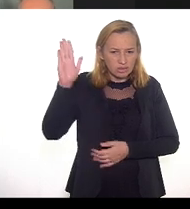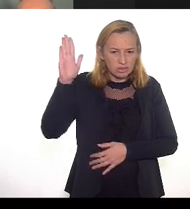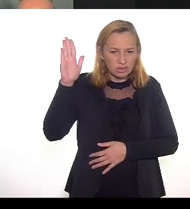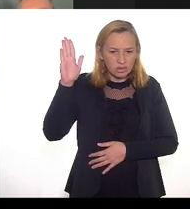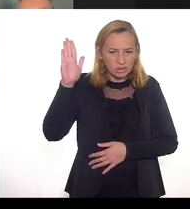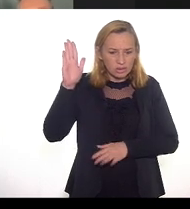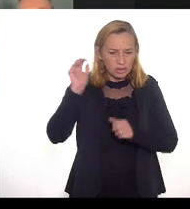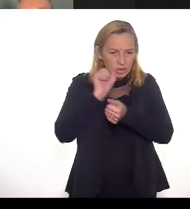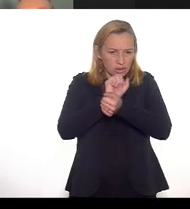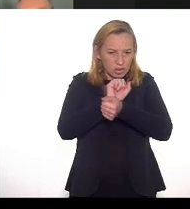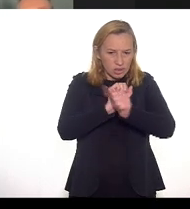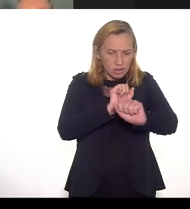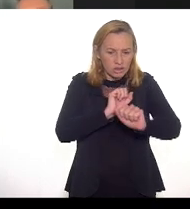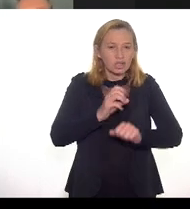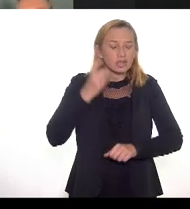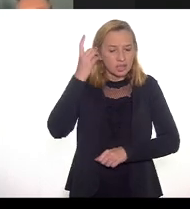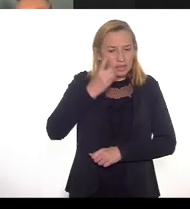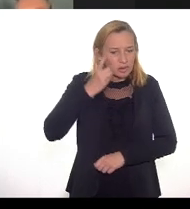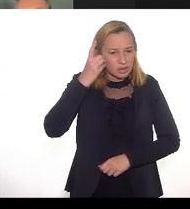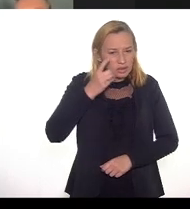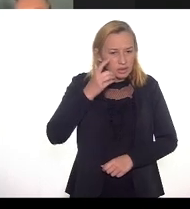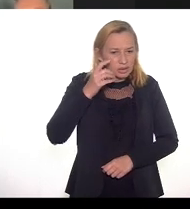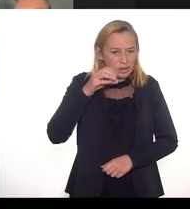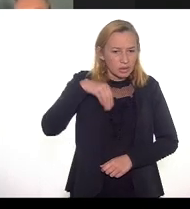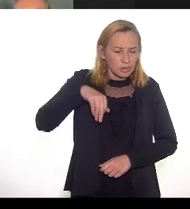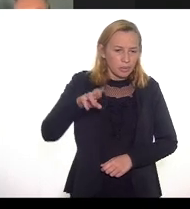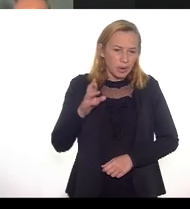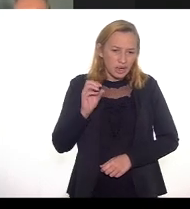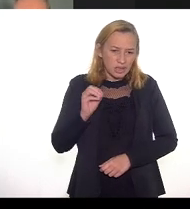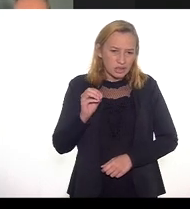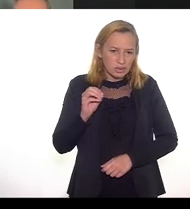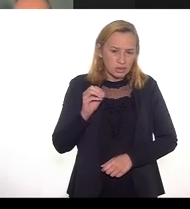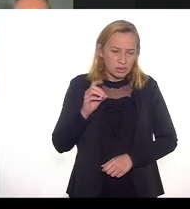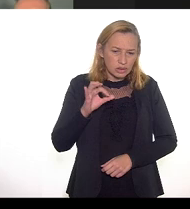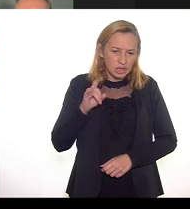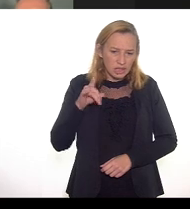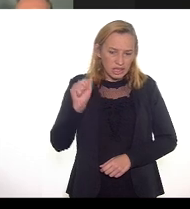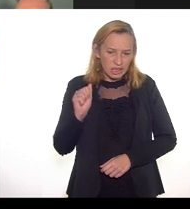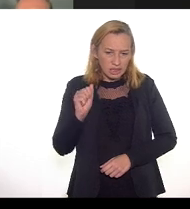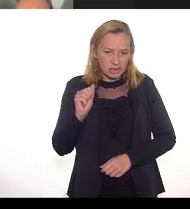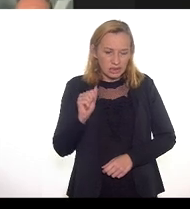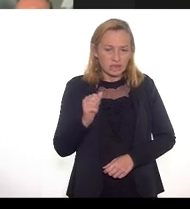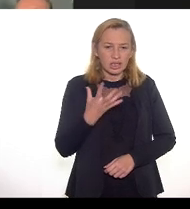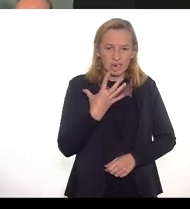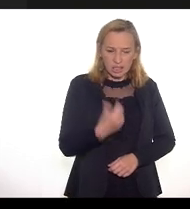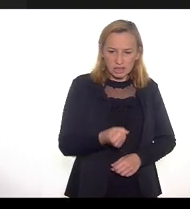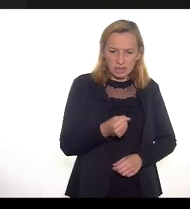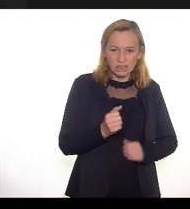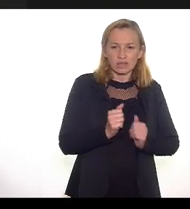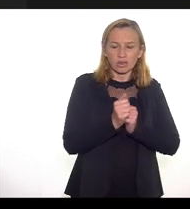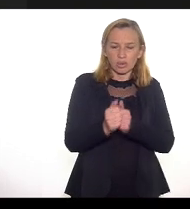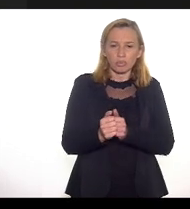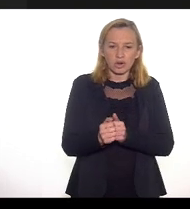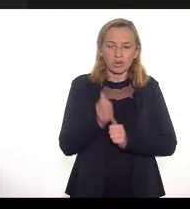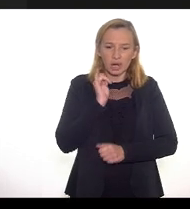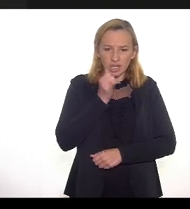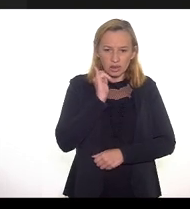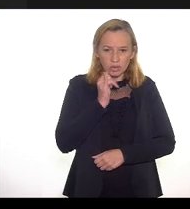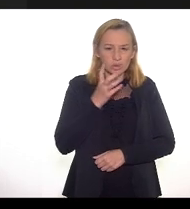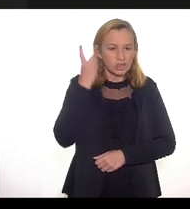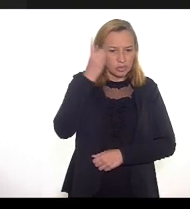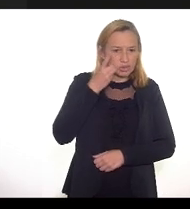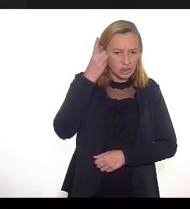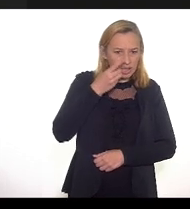presidente. Já, já, Luiz. Deputado Márcio Canella. É sobre o parecer. Favorável, acompanho o relator. Deputado